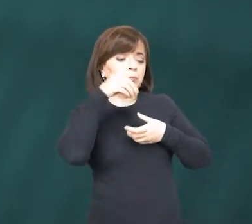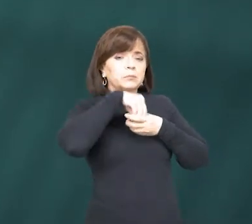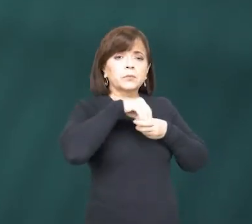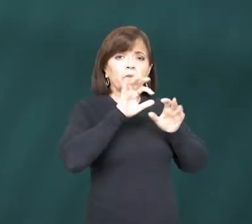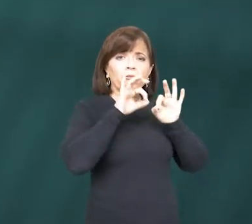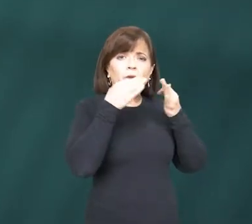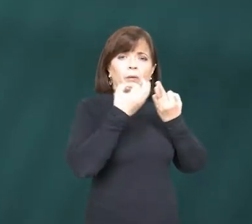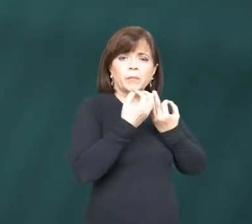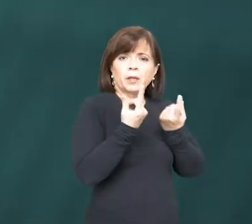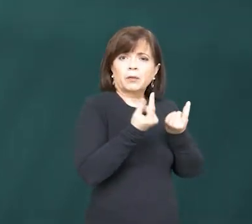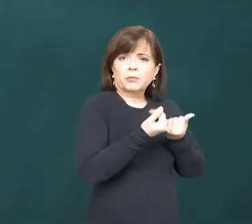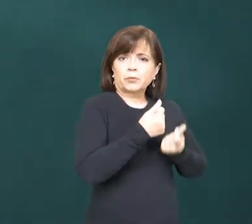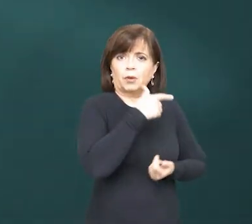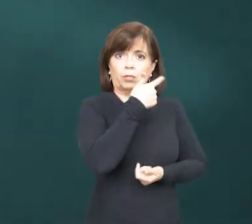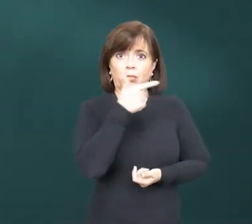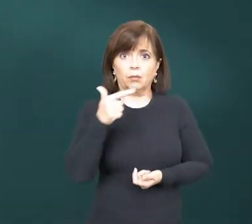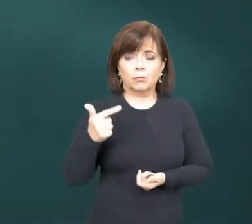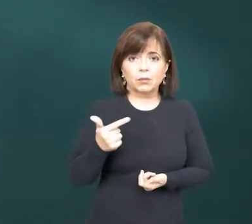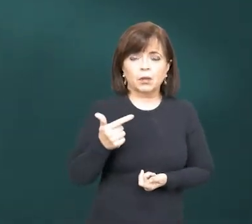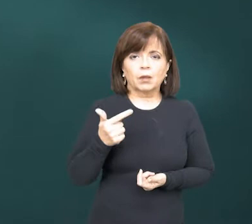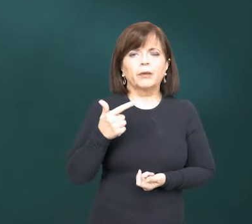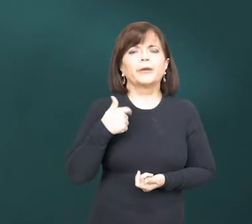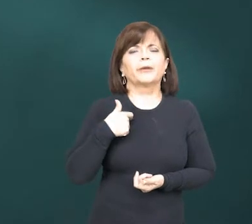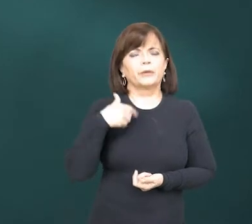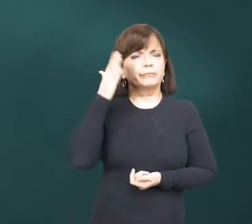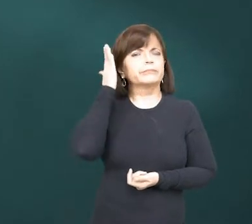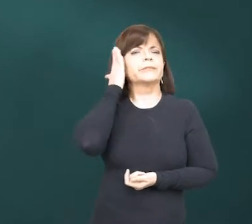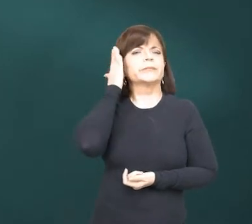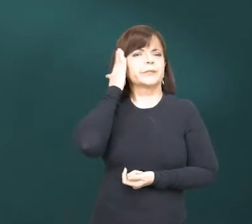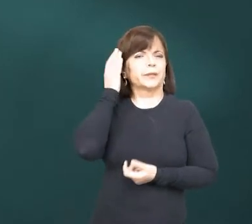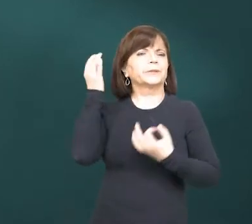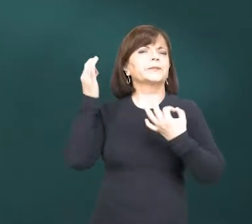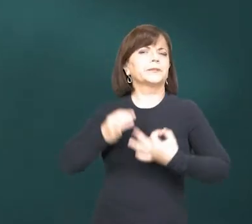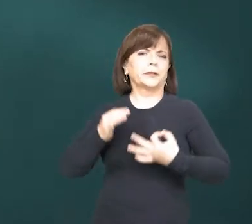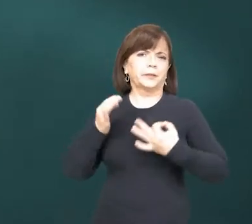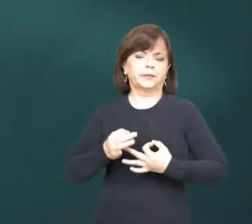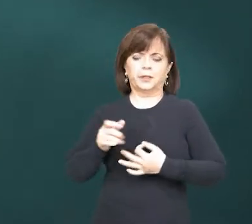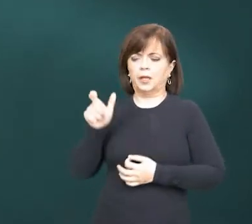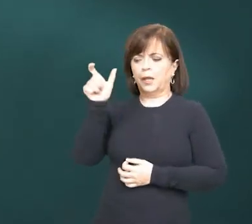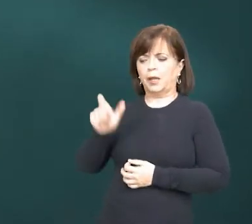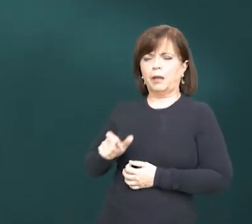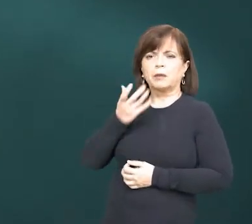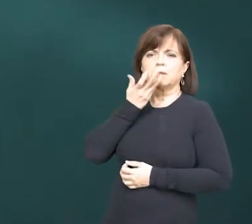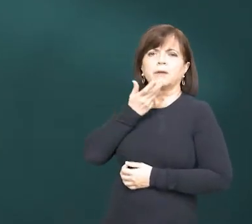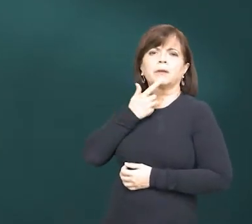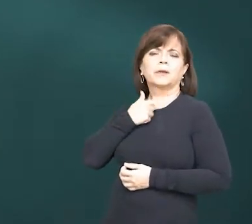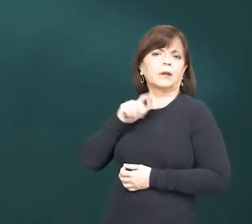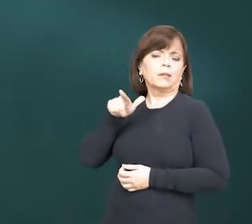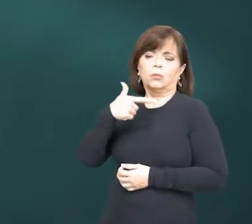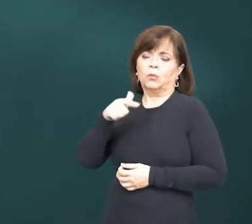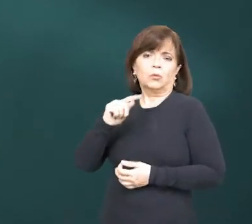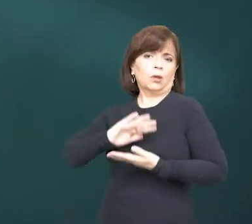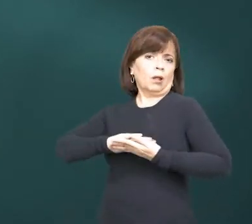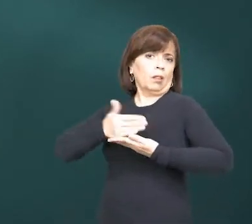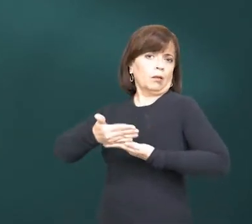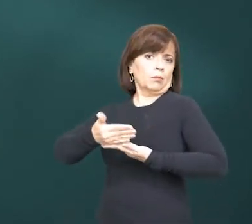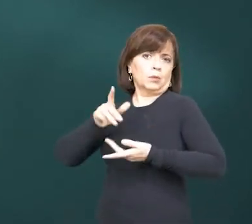condição financeira boa, eu tenho certeza que essa criança não tem acesso a um laptop, por